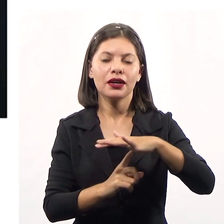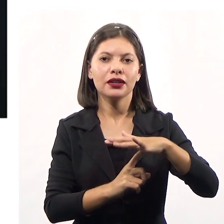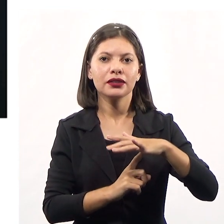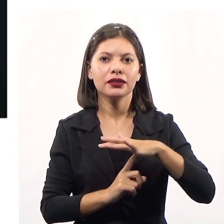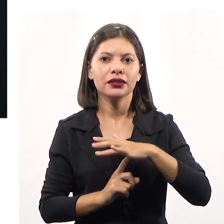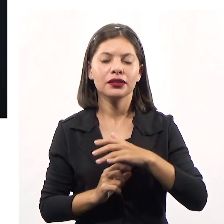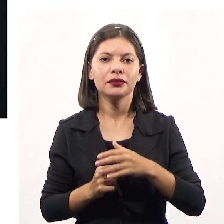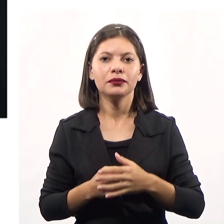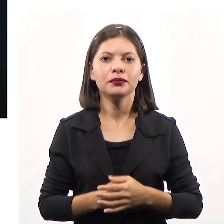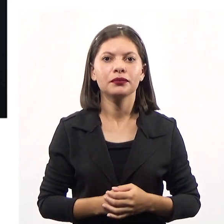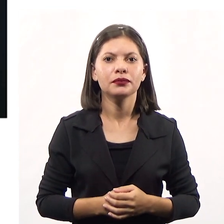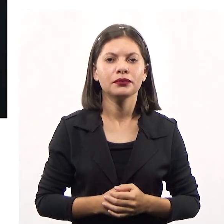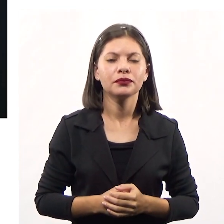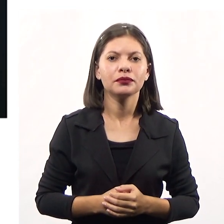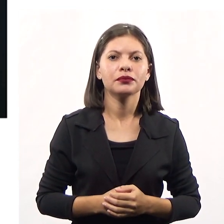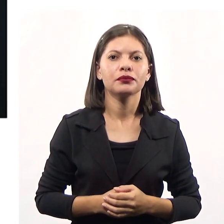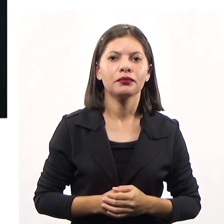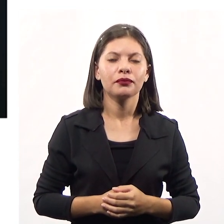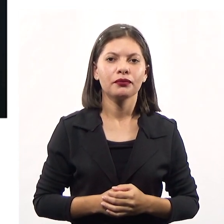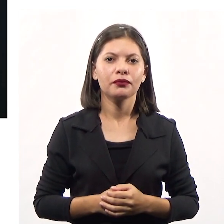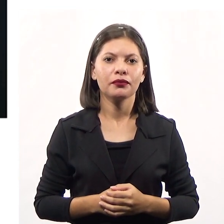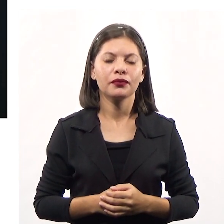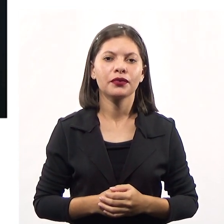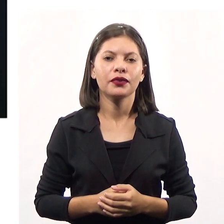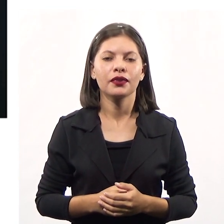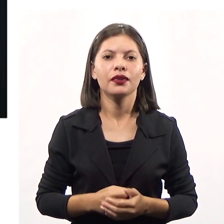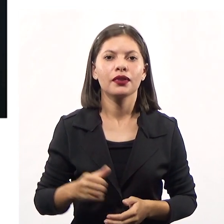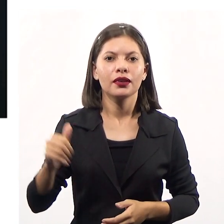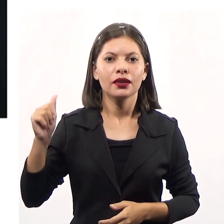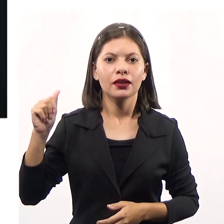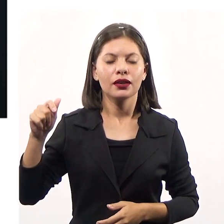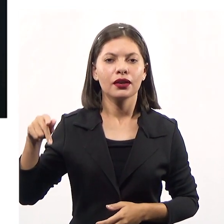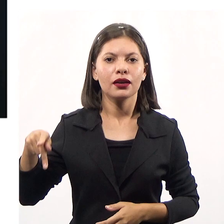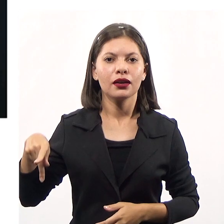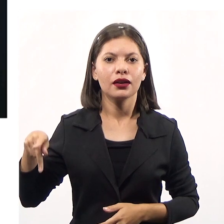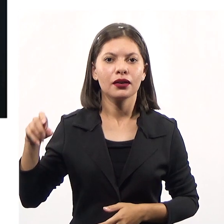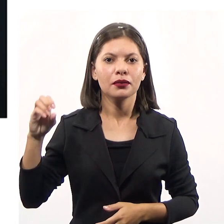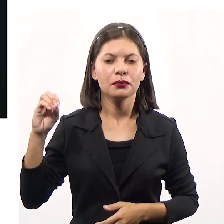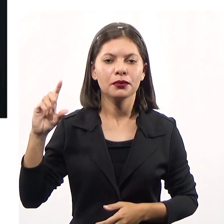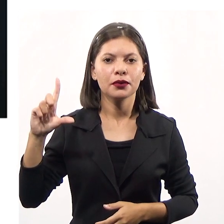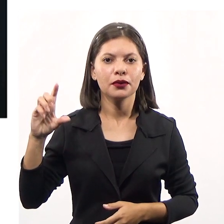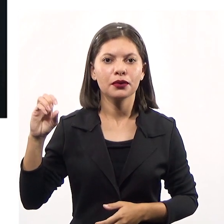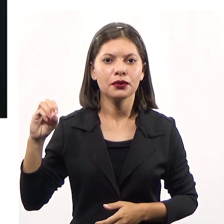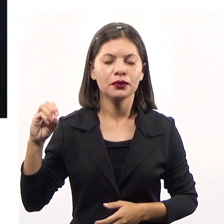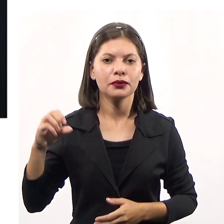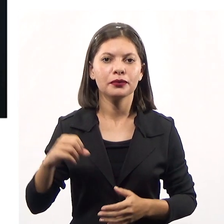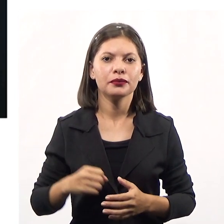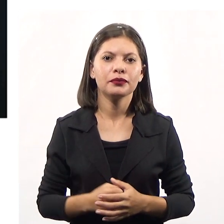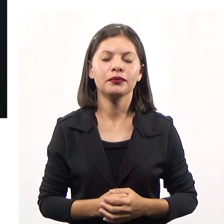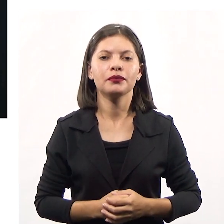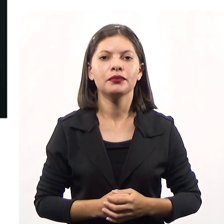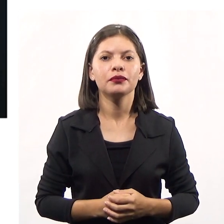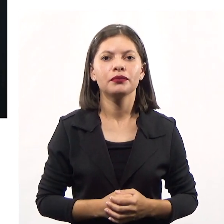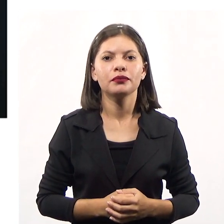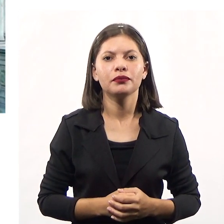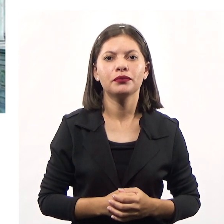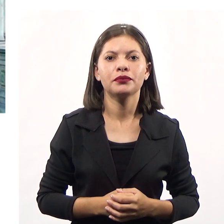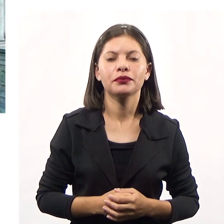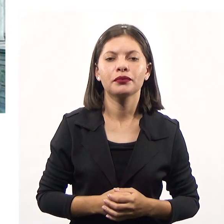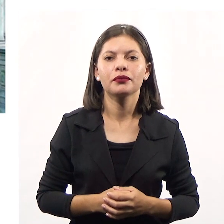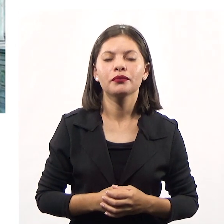era devotado ao deus Apolo de Lício, né? E daí que vem o nome Liceu.